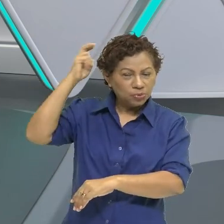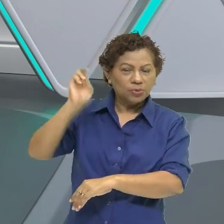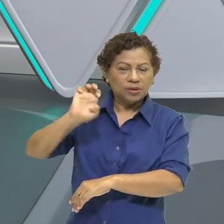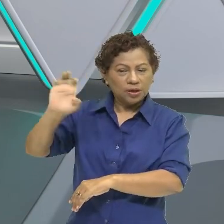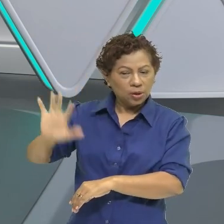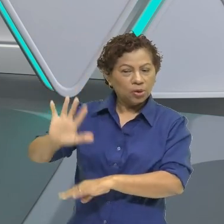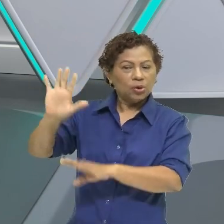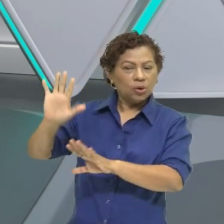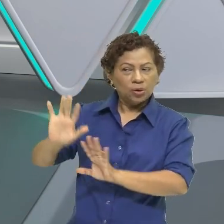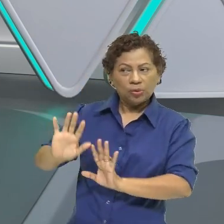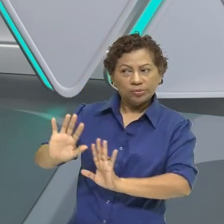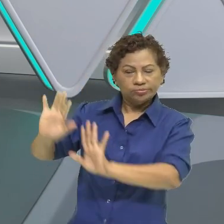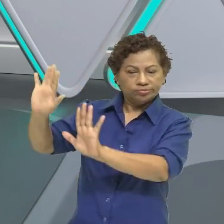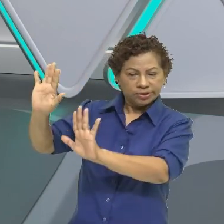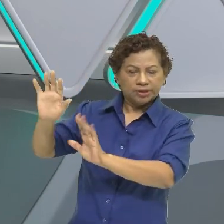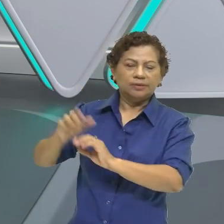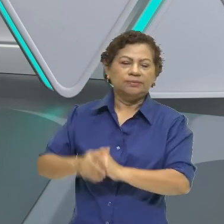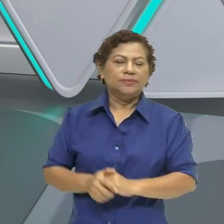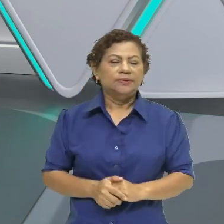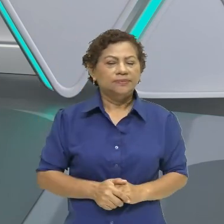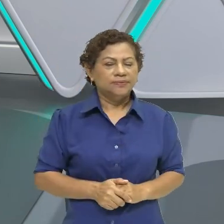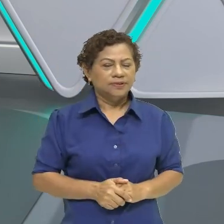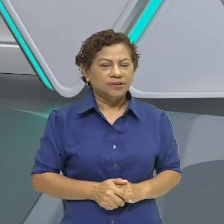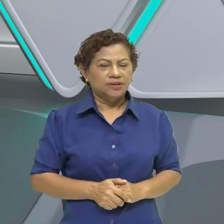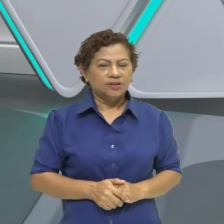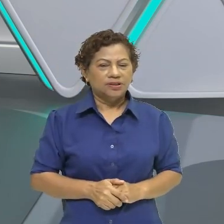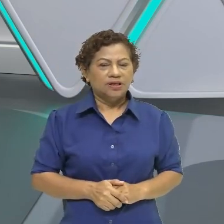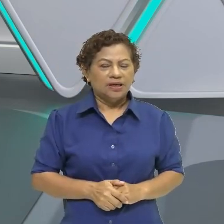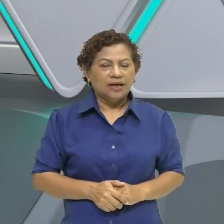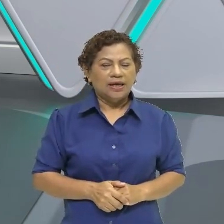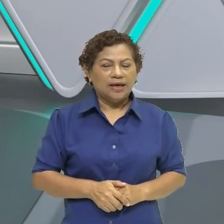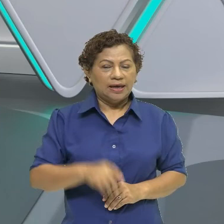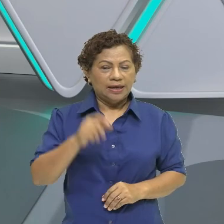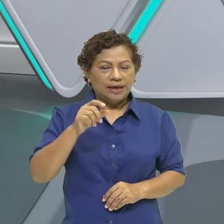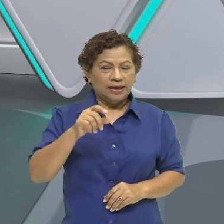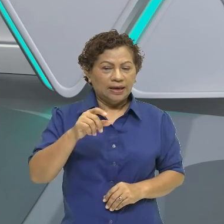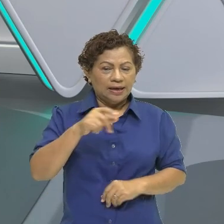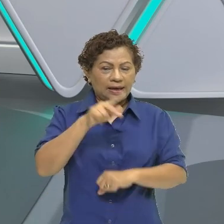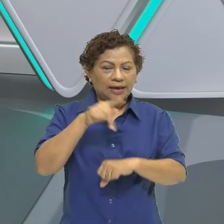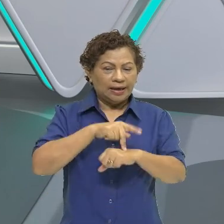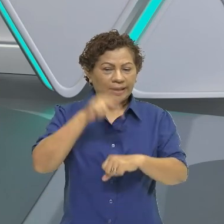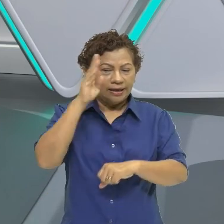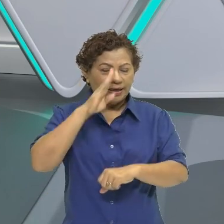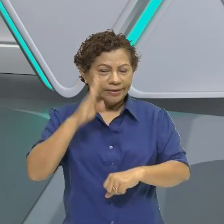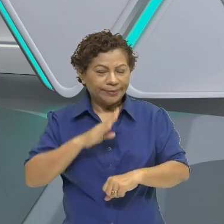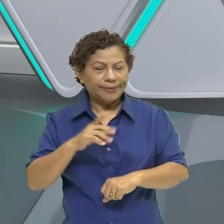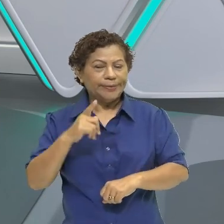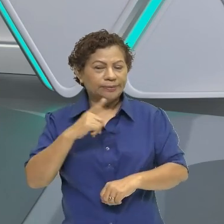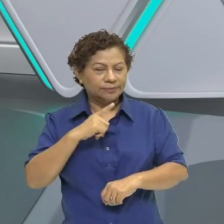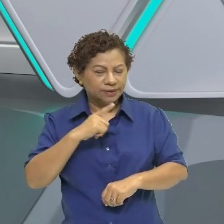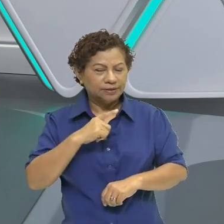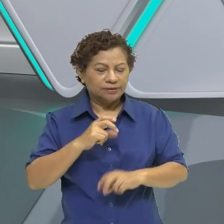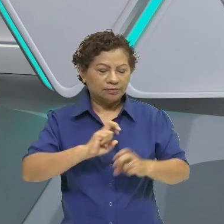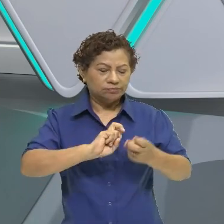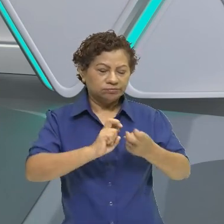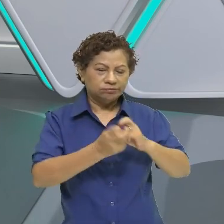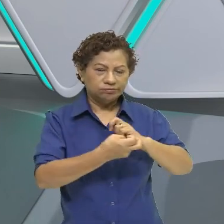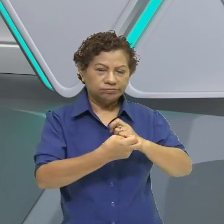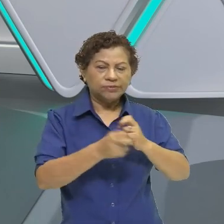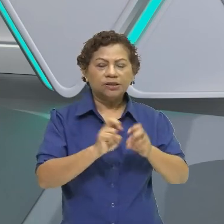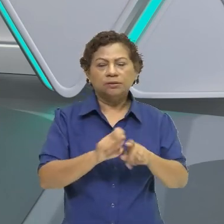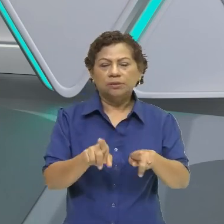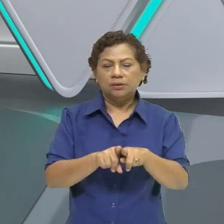presente. A questão da dança também, quando vem a capoeira, a questão da religiosidade. Às vezes as pessoas dizem,